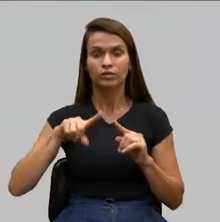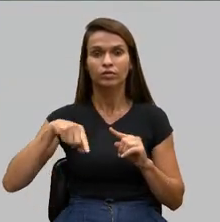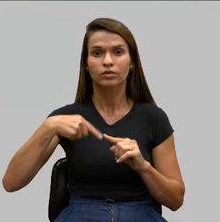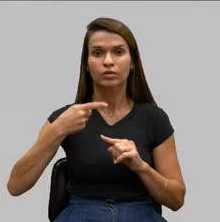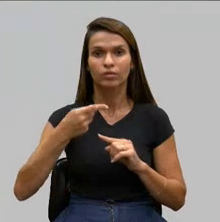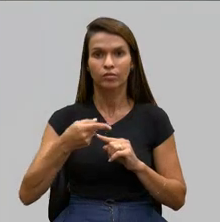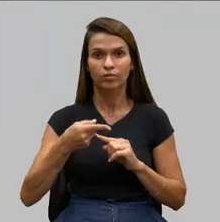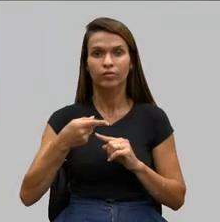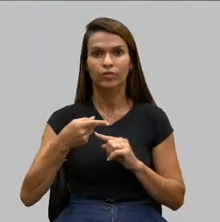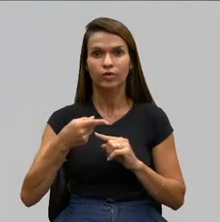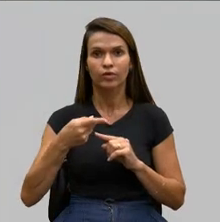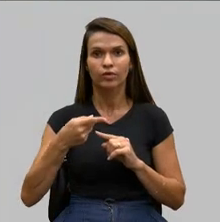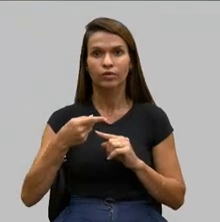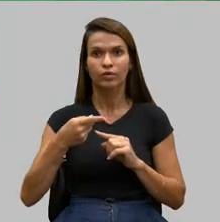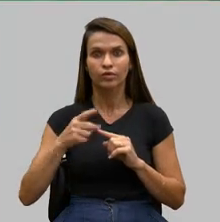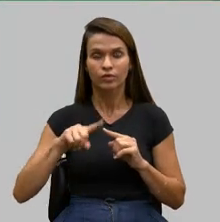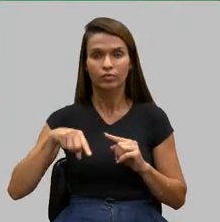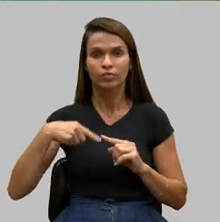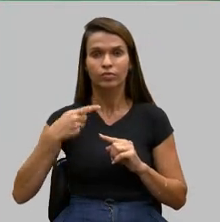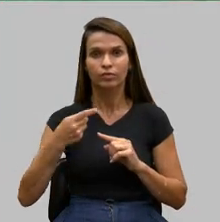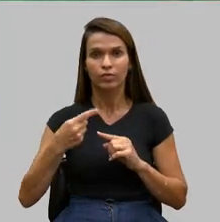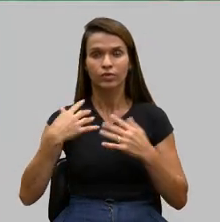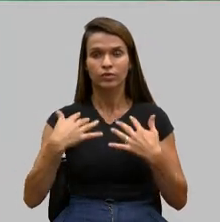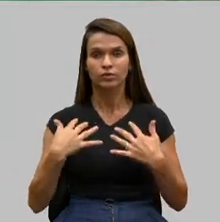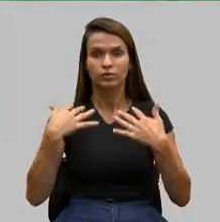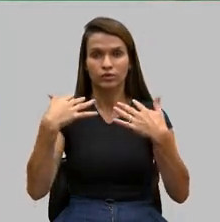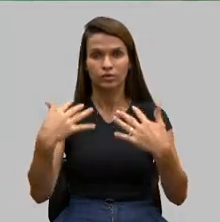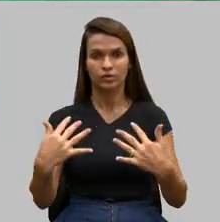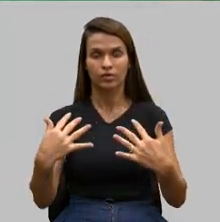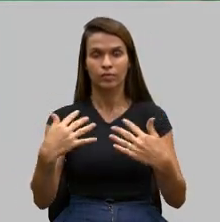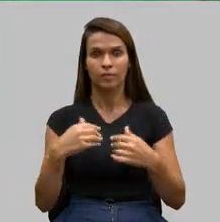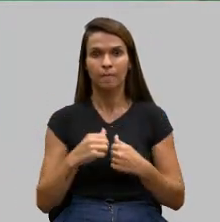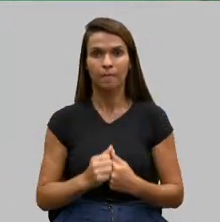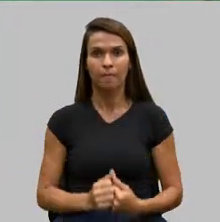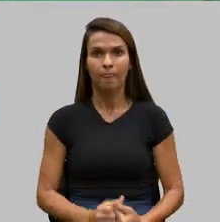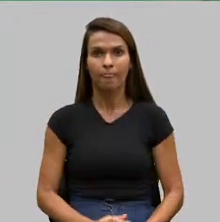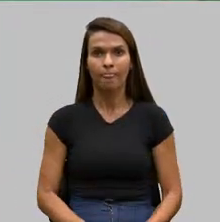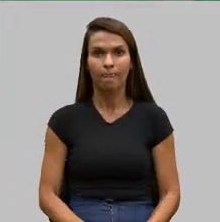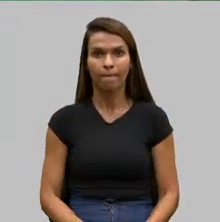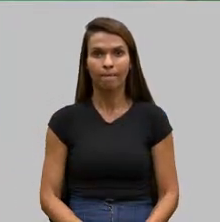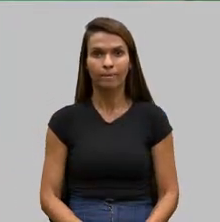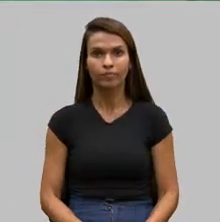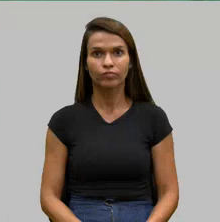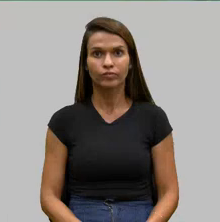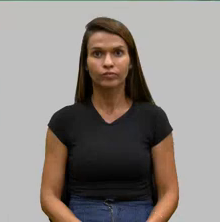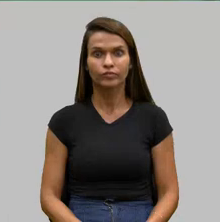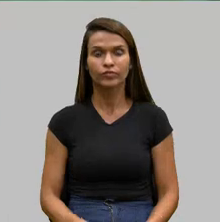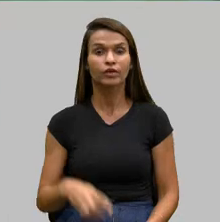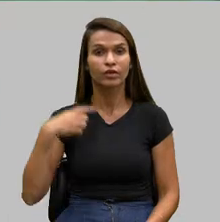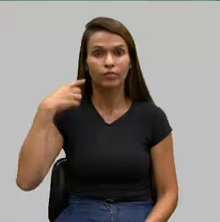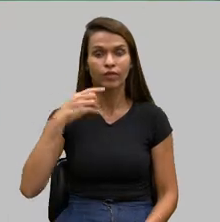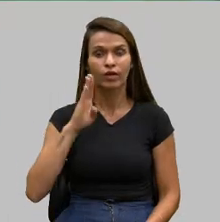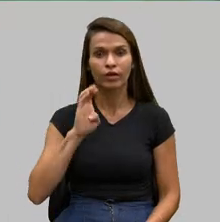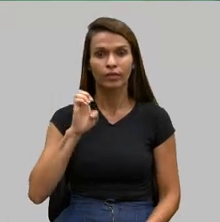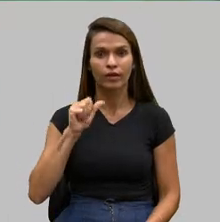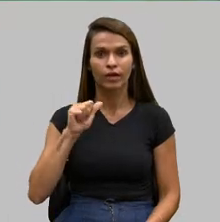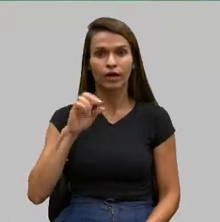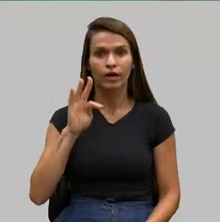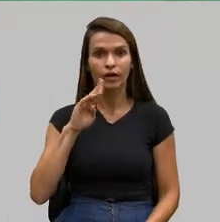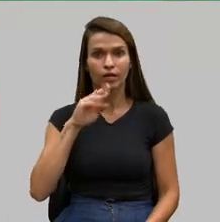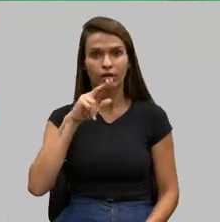próxima na próxima sessão da da deputada Beatriz Cerqueira